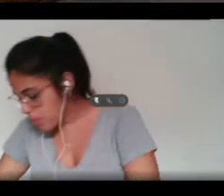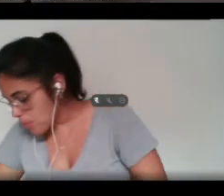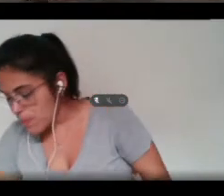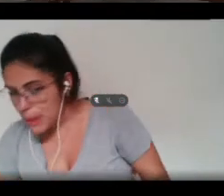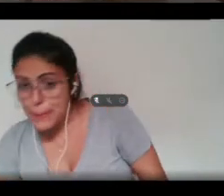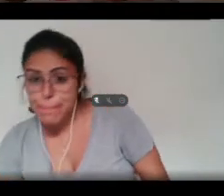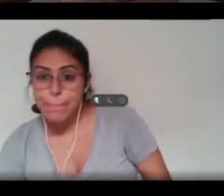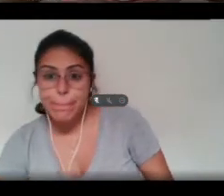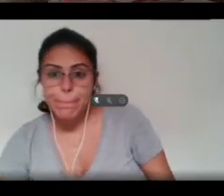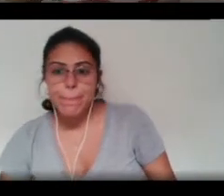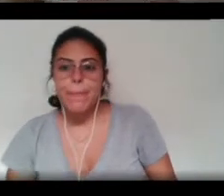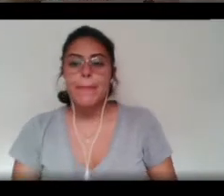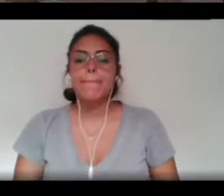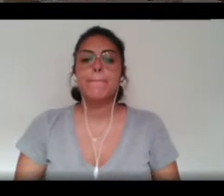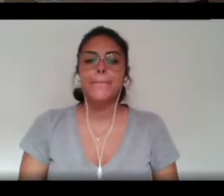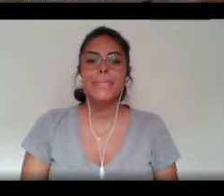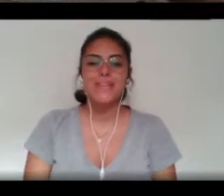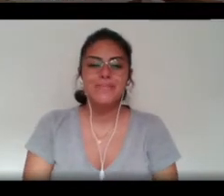Sim.